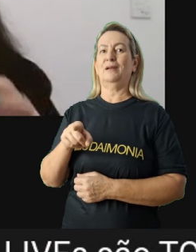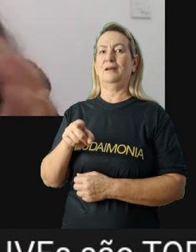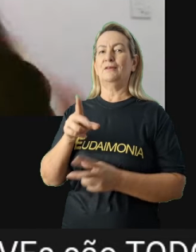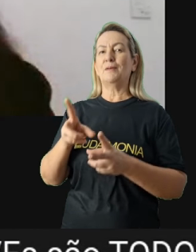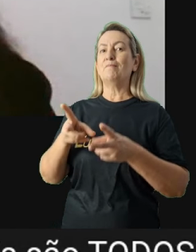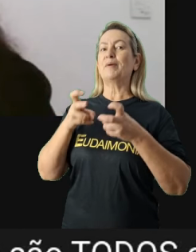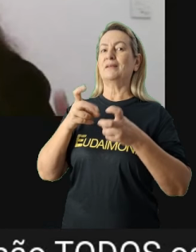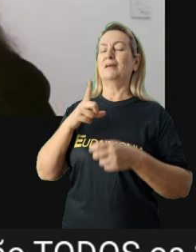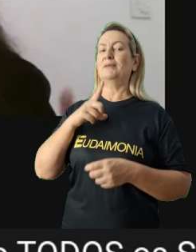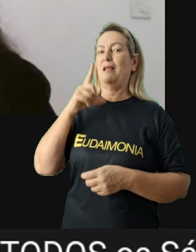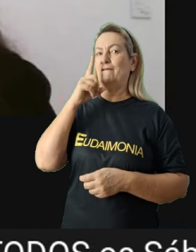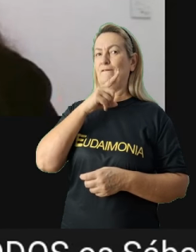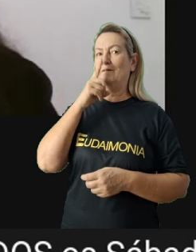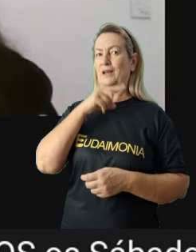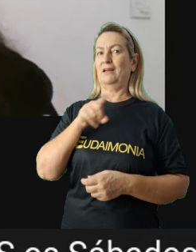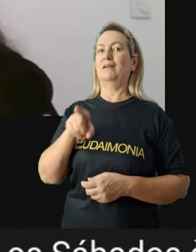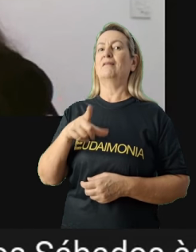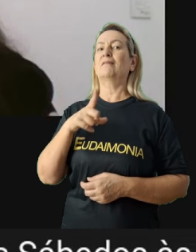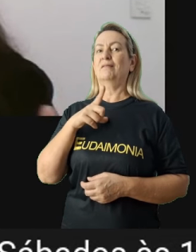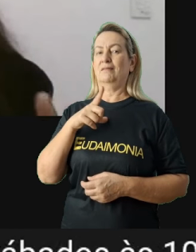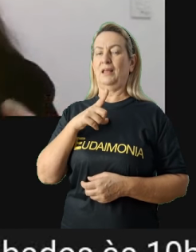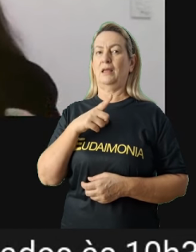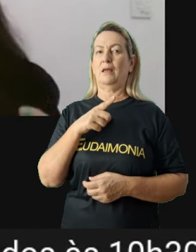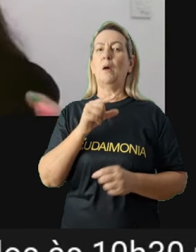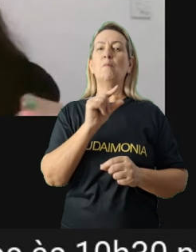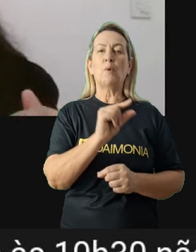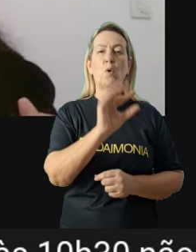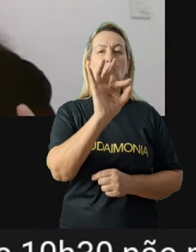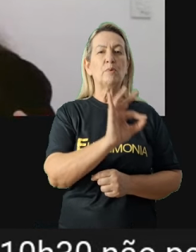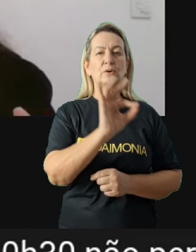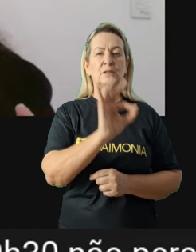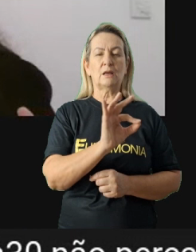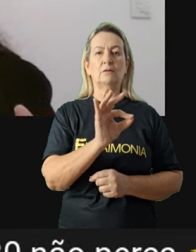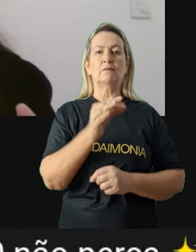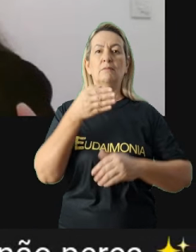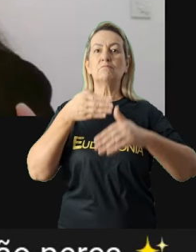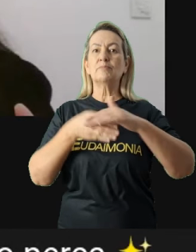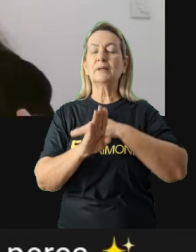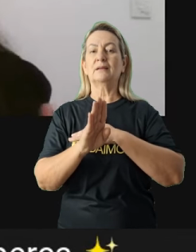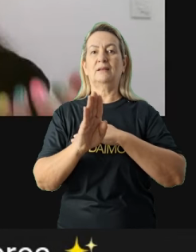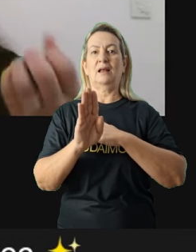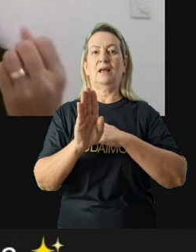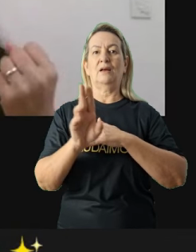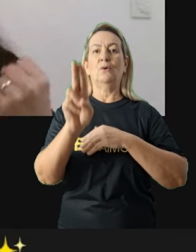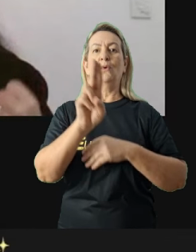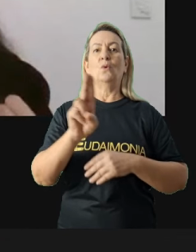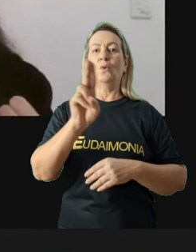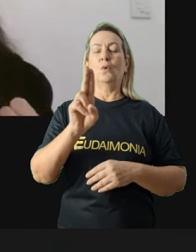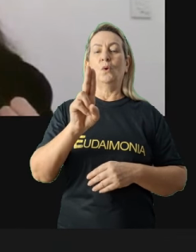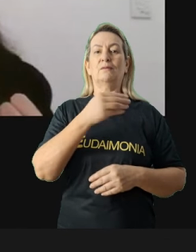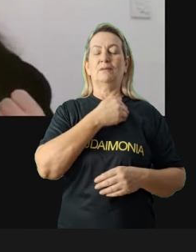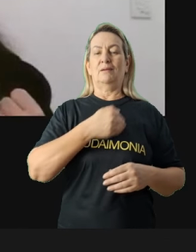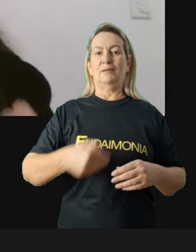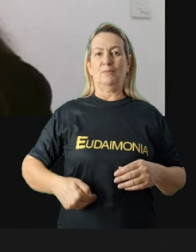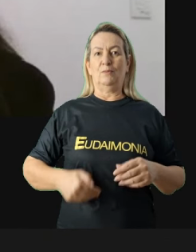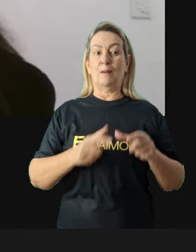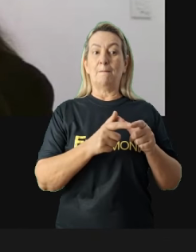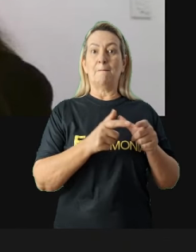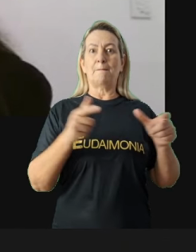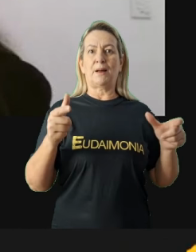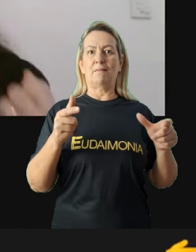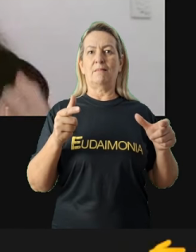falar todo, não dá para generalizar nunca, né? Mas um pequeno percentual vai chegar na instituição pública e os demais vão chegar na instituição